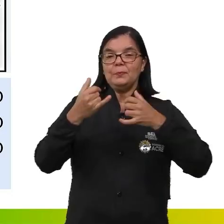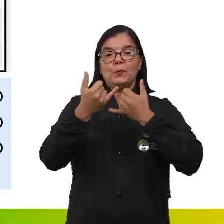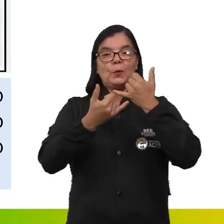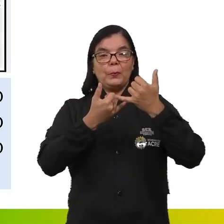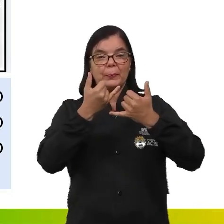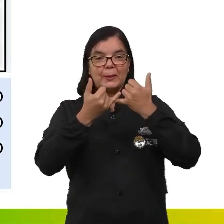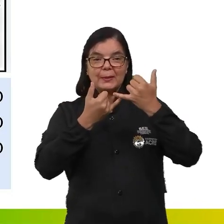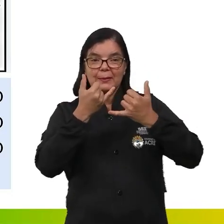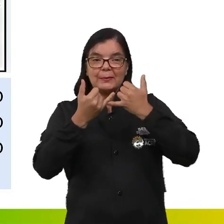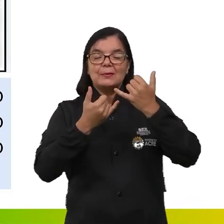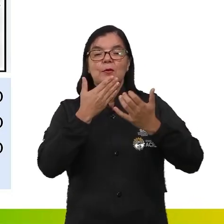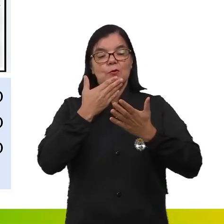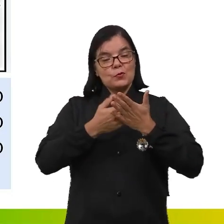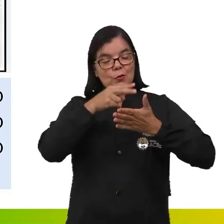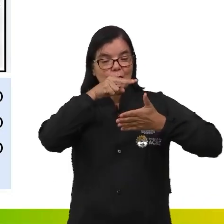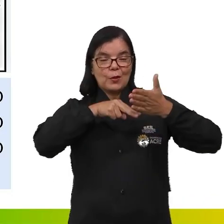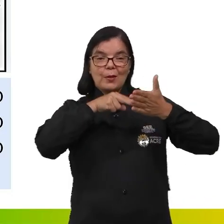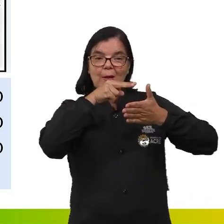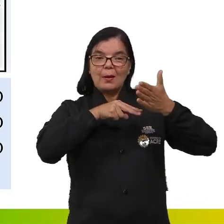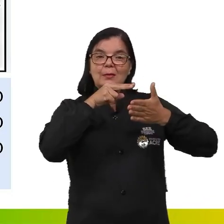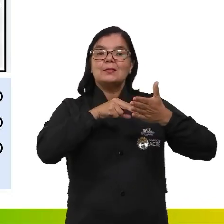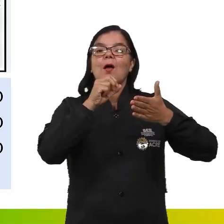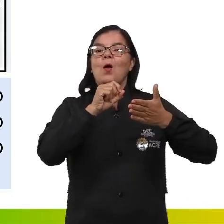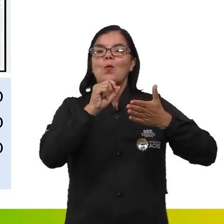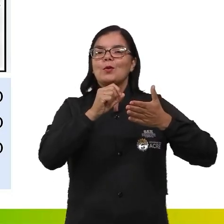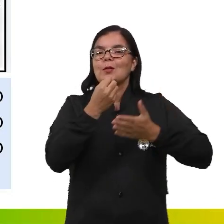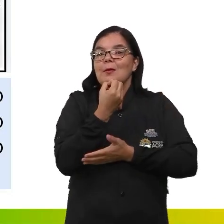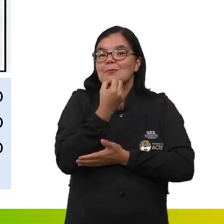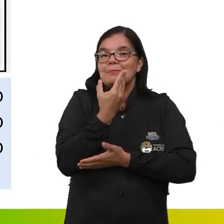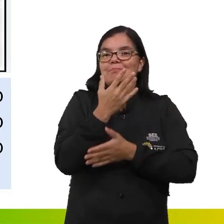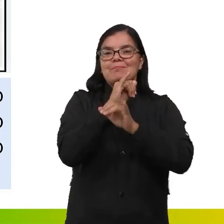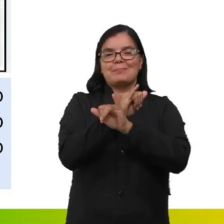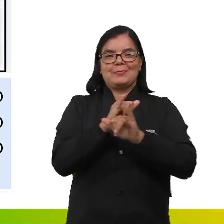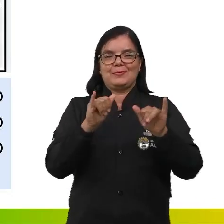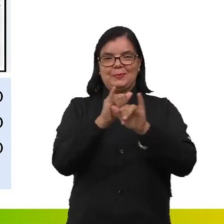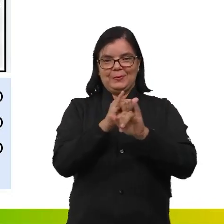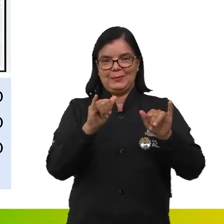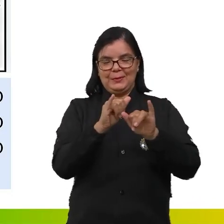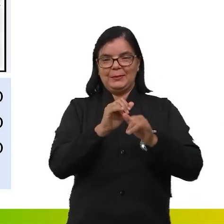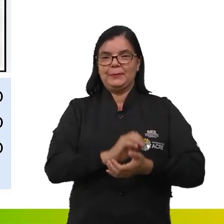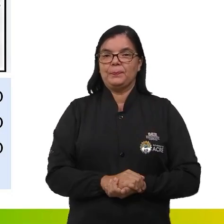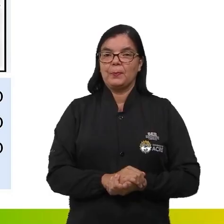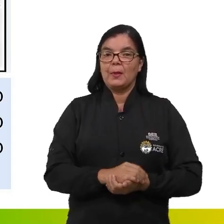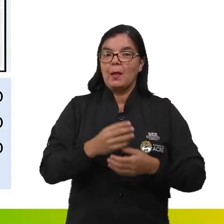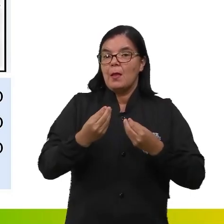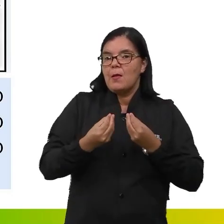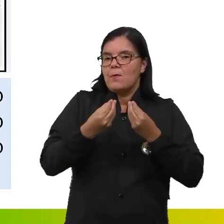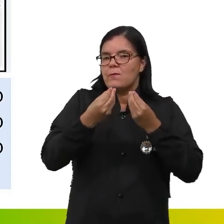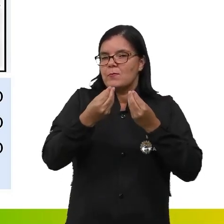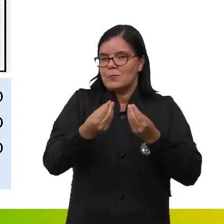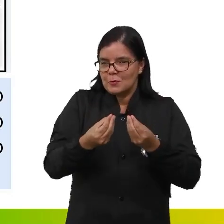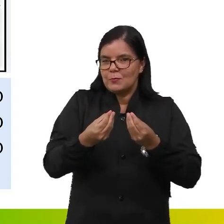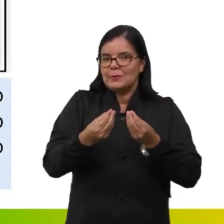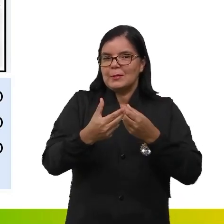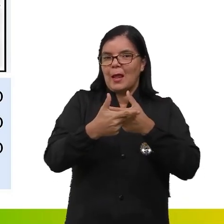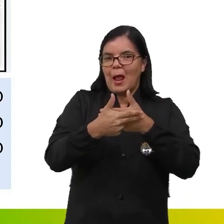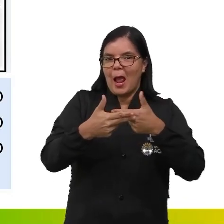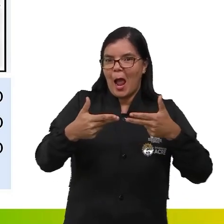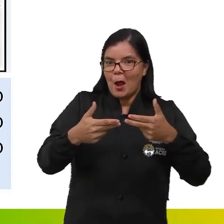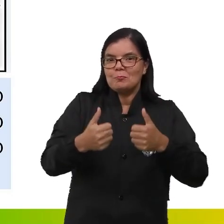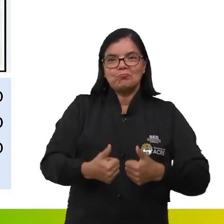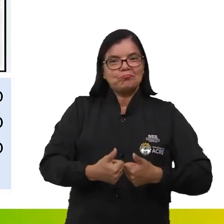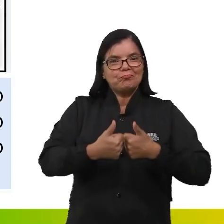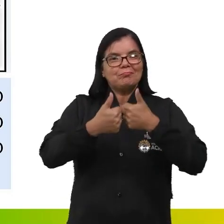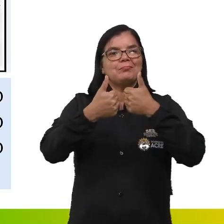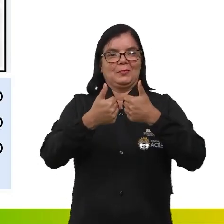com a expectativa do leitor em relação aí às boas notícias, tá? E em vez de oferecer